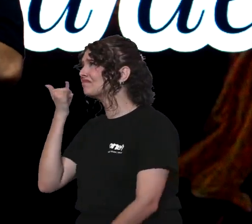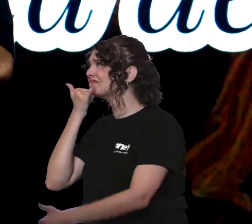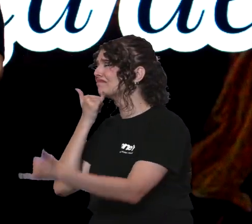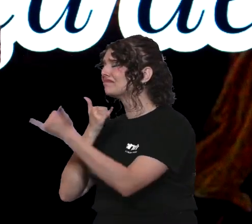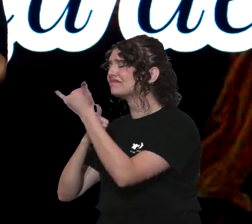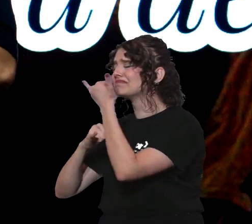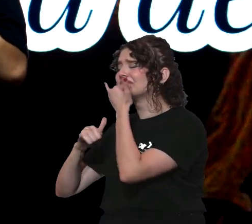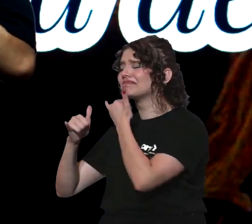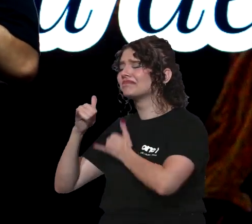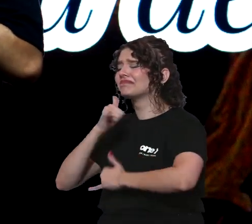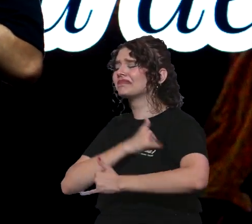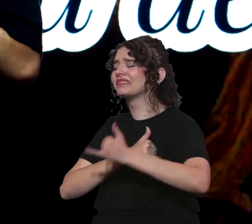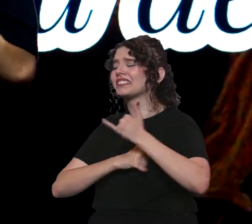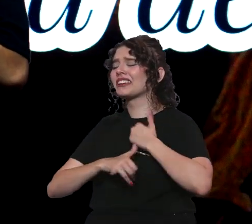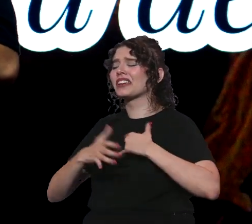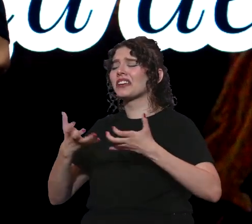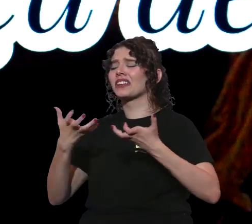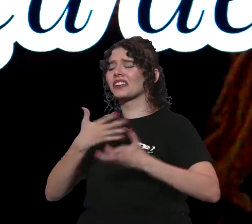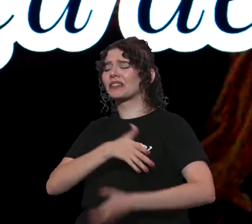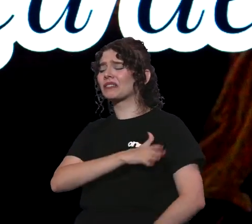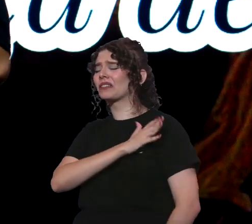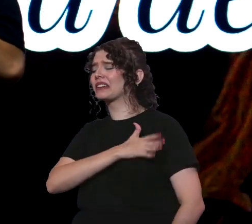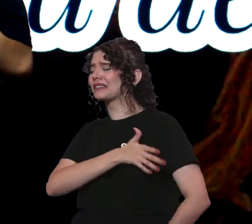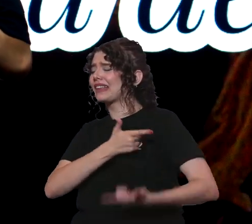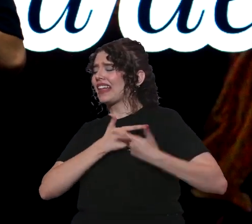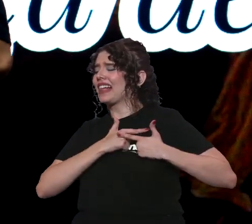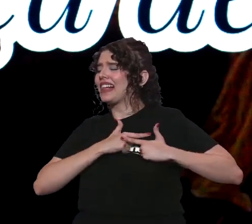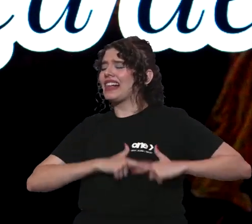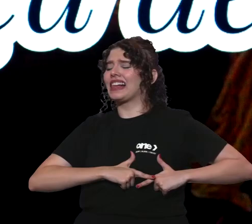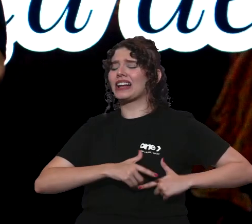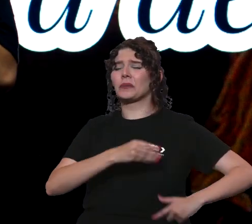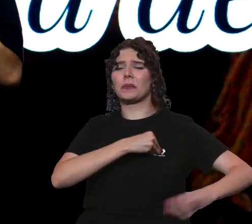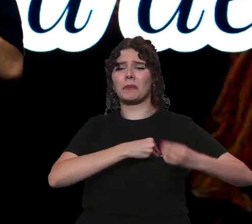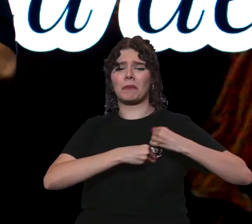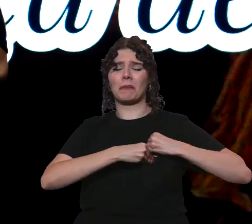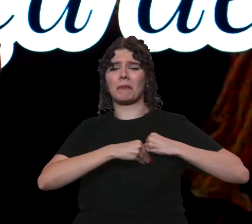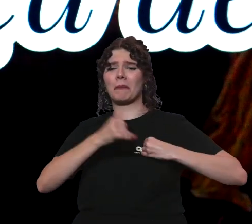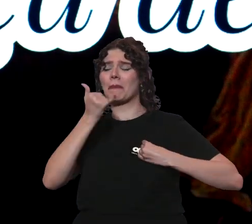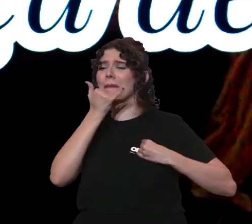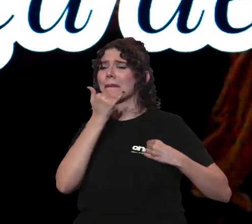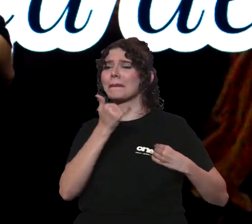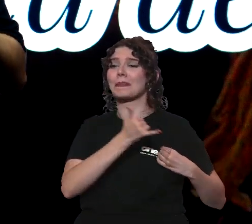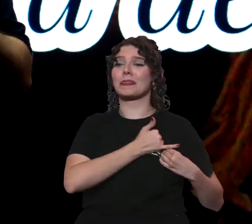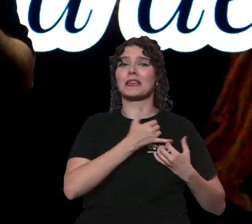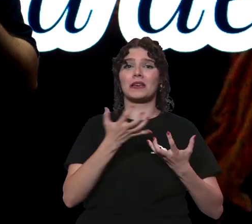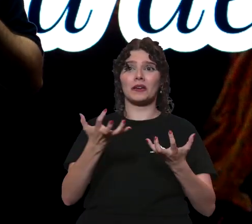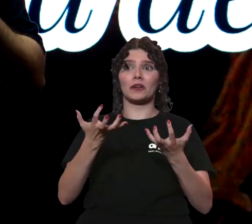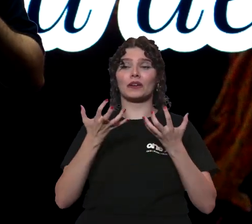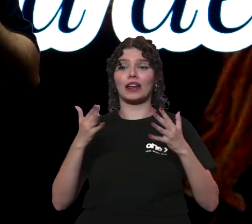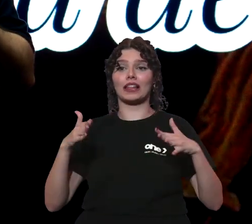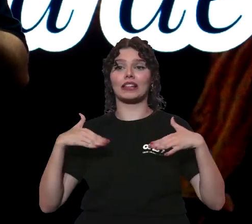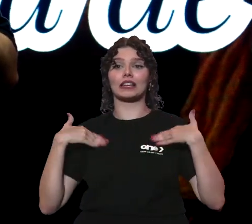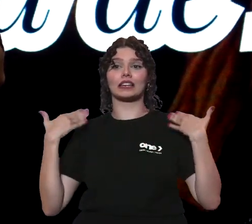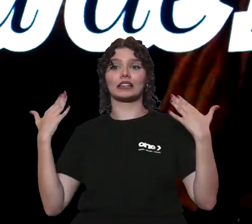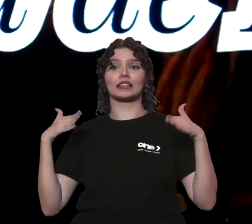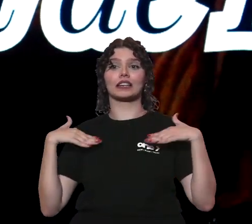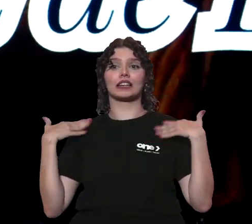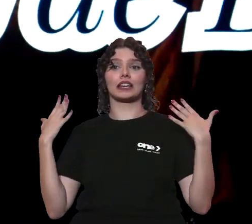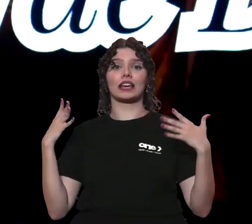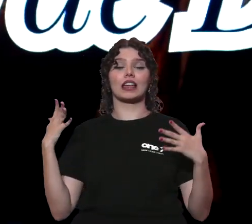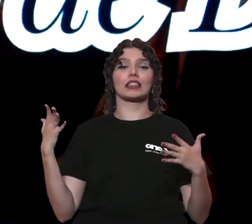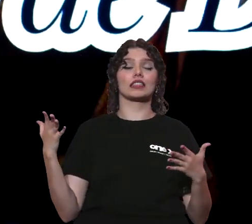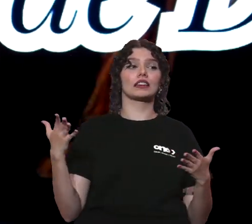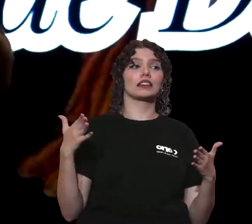Ele fala: Deus, cria em mim um coração puro, perdoa os meus pecados, devolve a alegria da salvação.